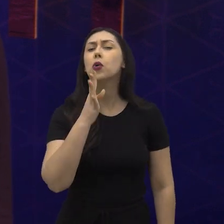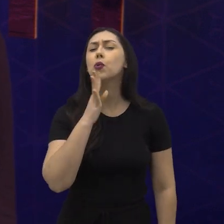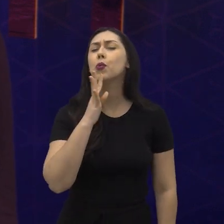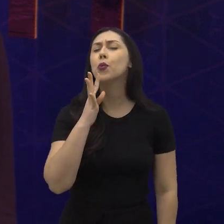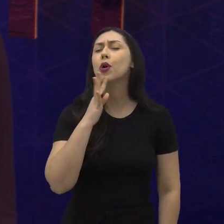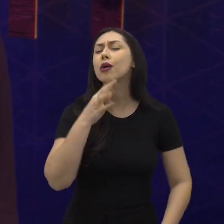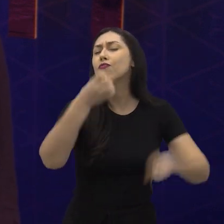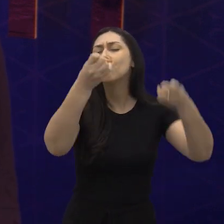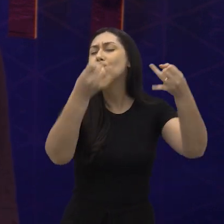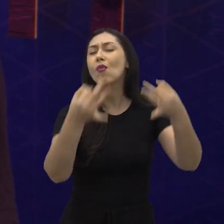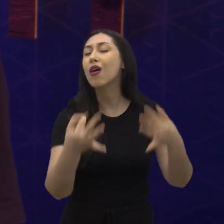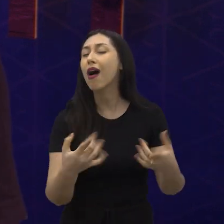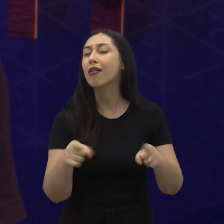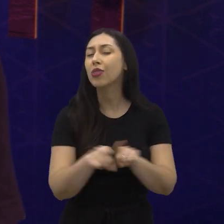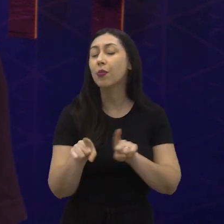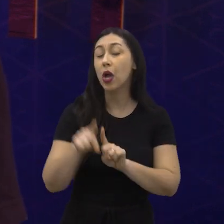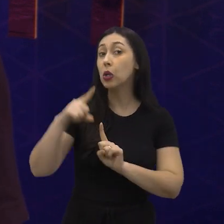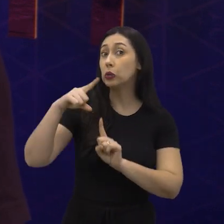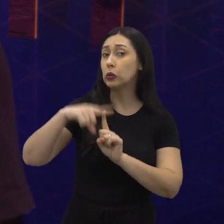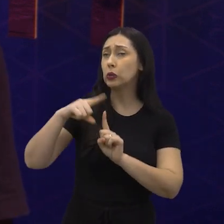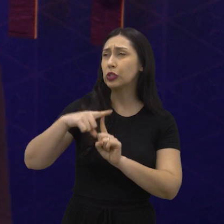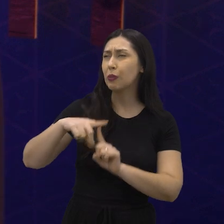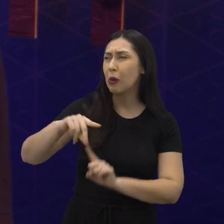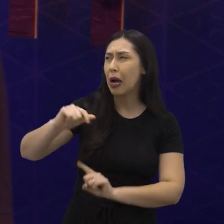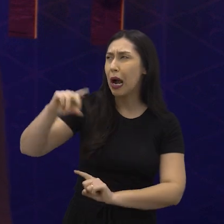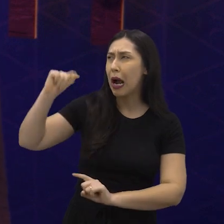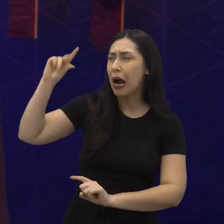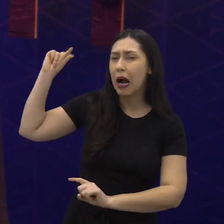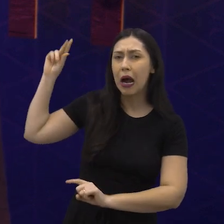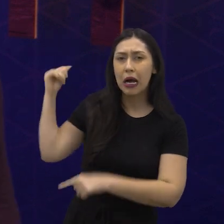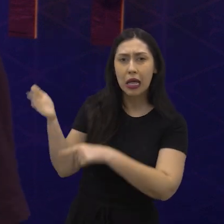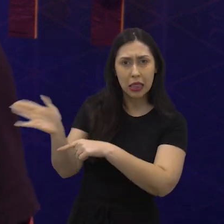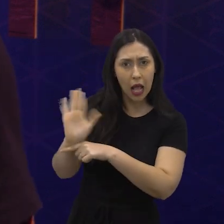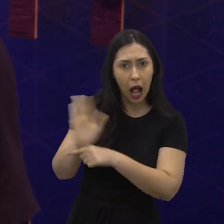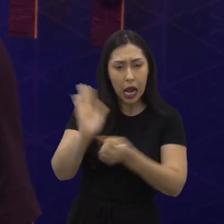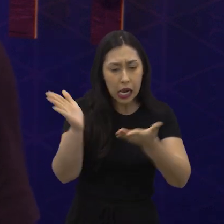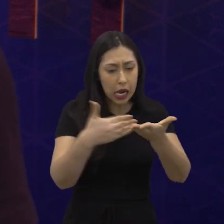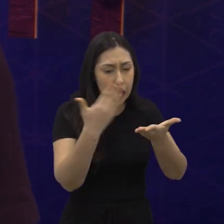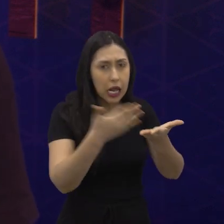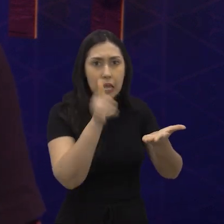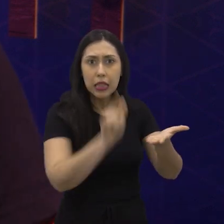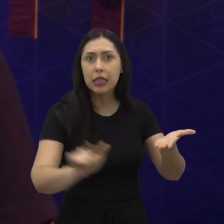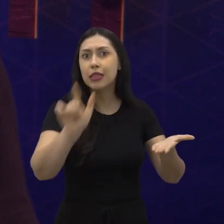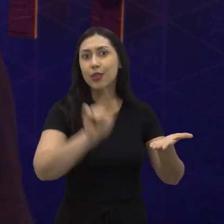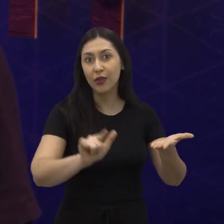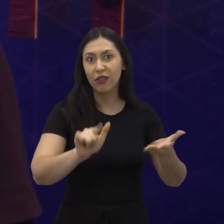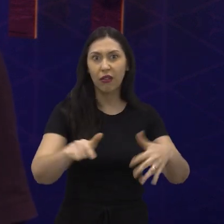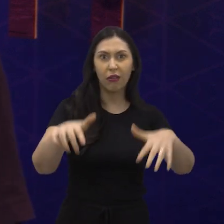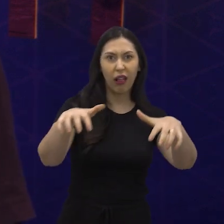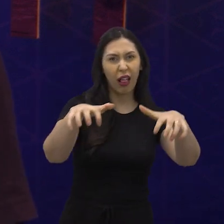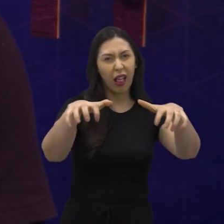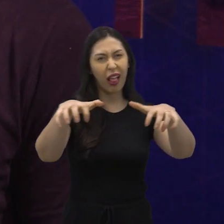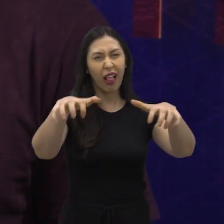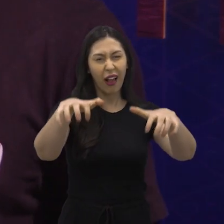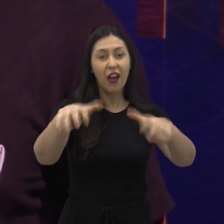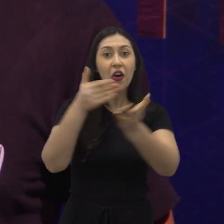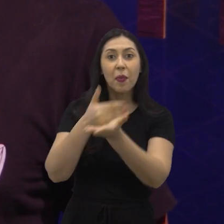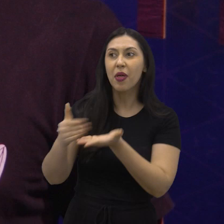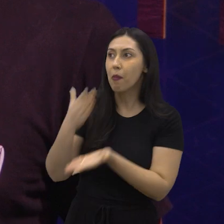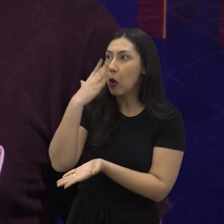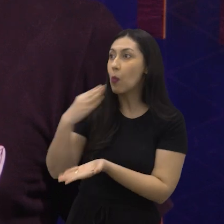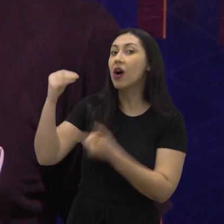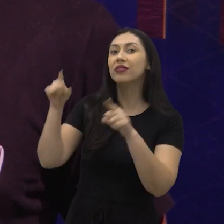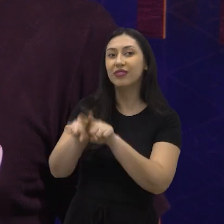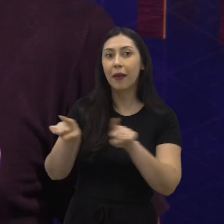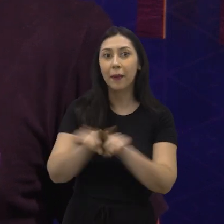mergulhar nesse que é um dos gêneros mais antigos da literatura e do cinema, o horror. Do famoso Lobo